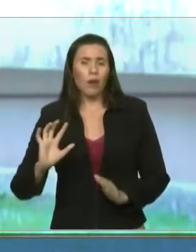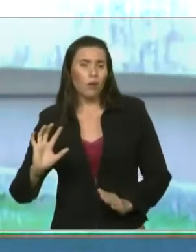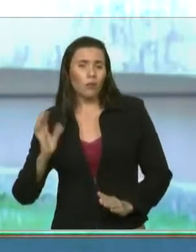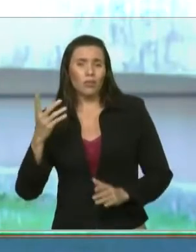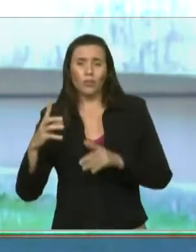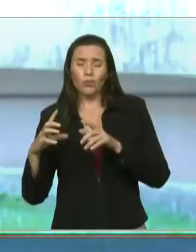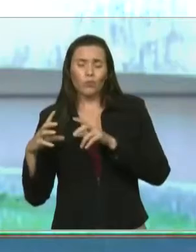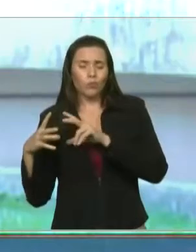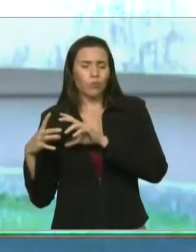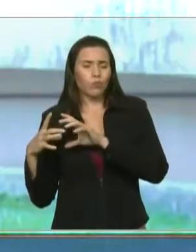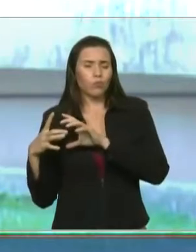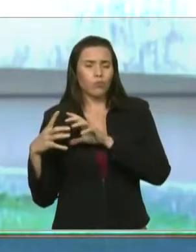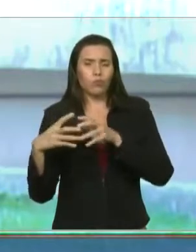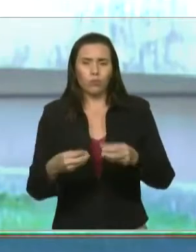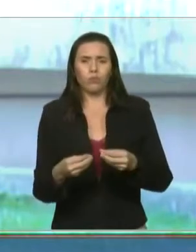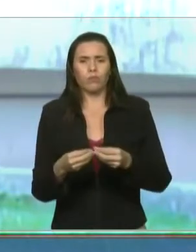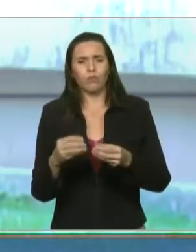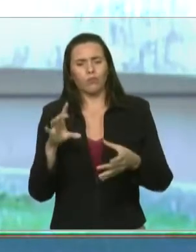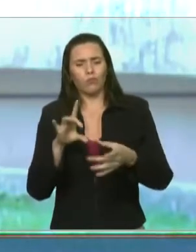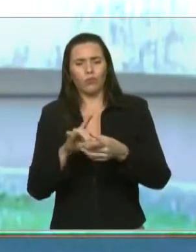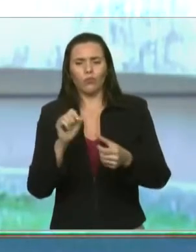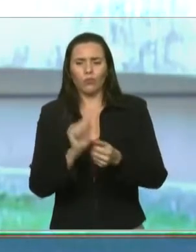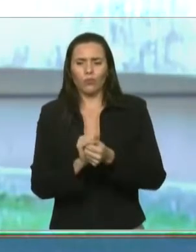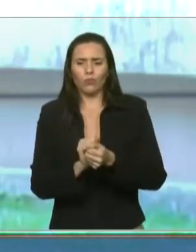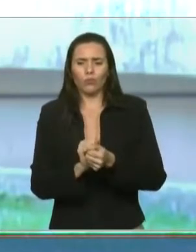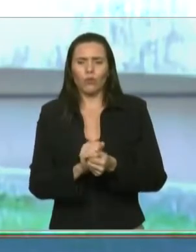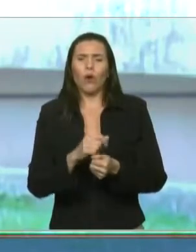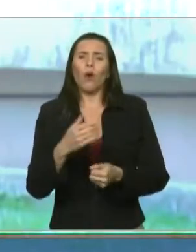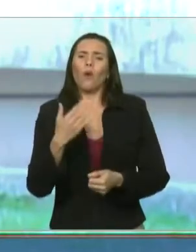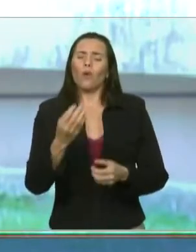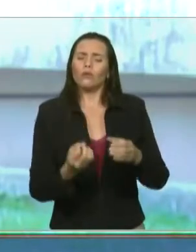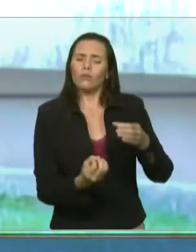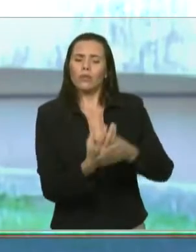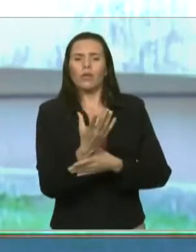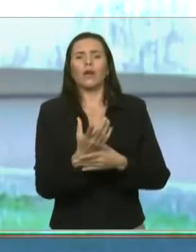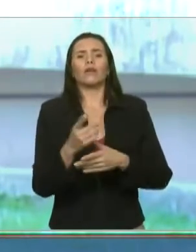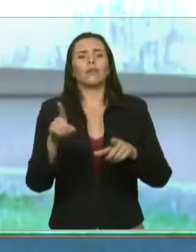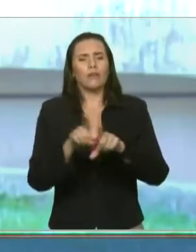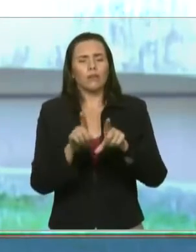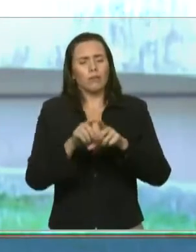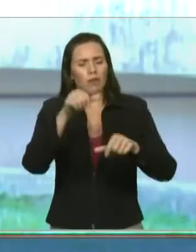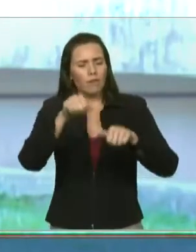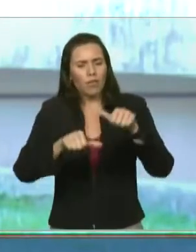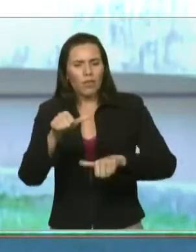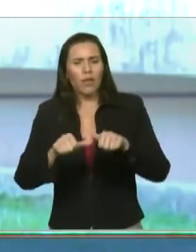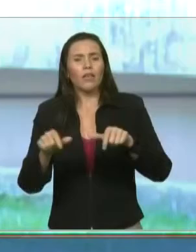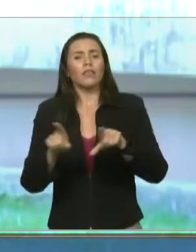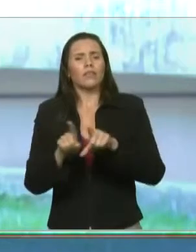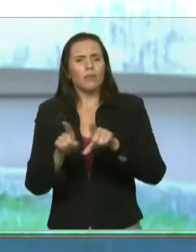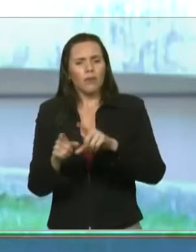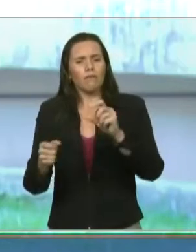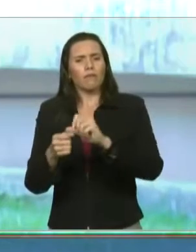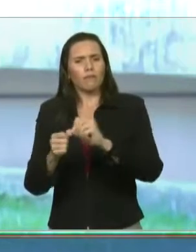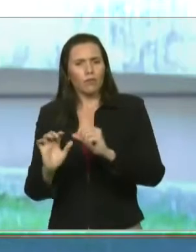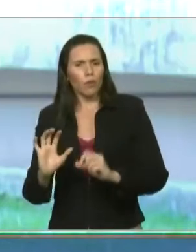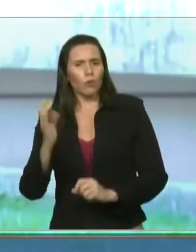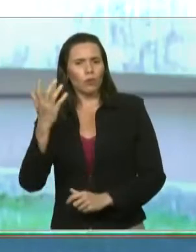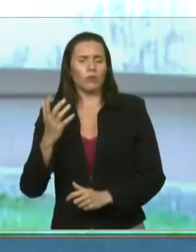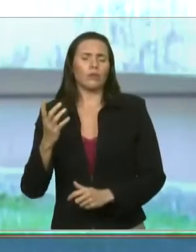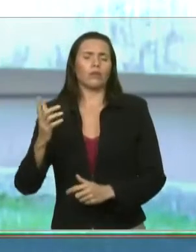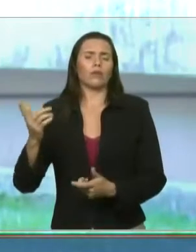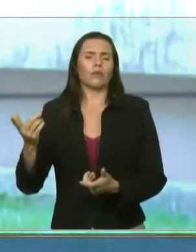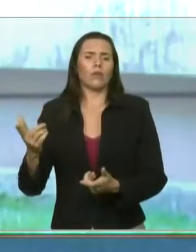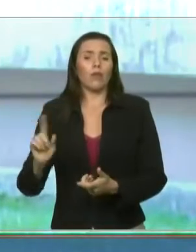mesmo tempo, né? Ao mesmo tempo que a política ela é formulada, ela também está sendo avaliada, ela está sendo implementada, ela está sendo reformulada, ela de novo